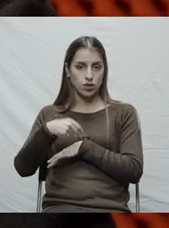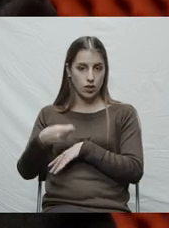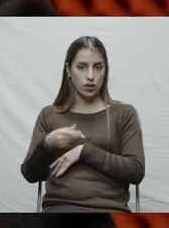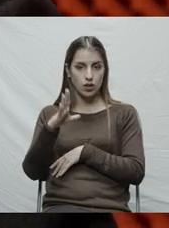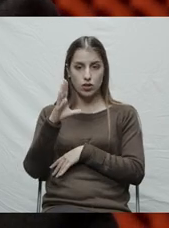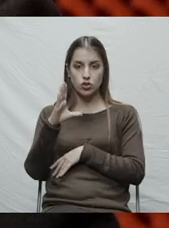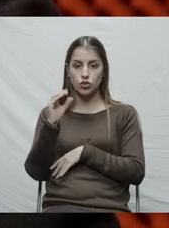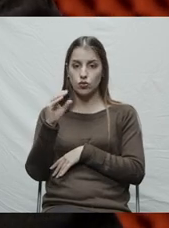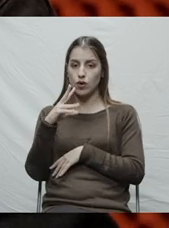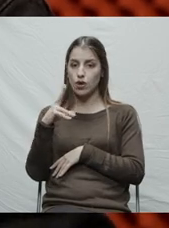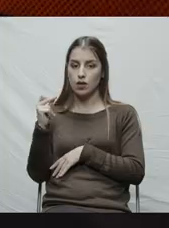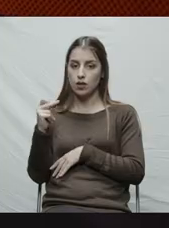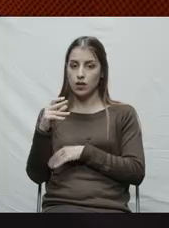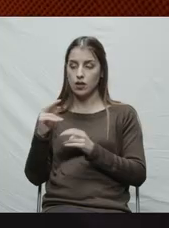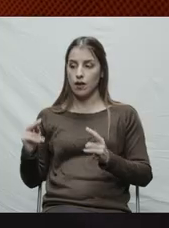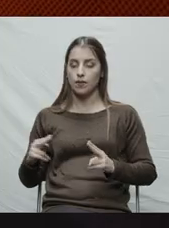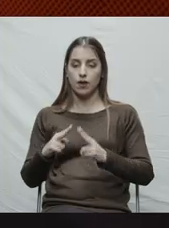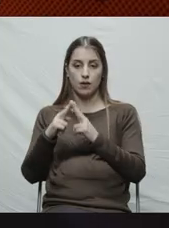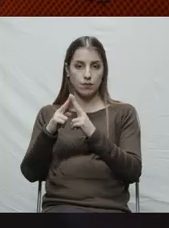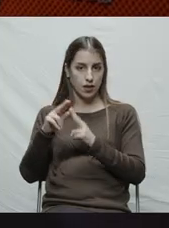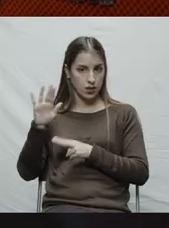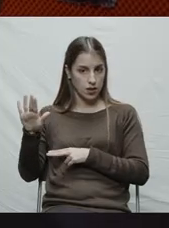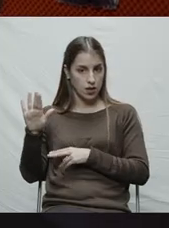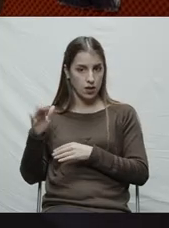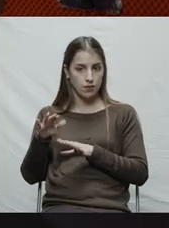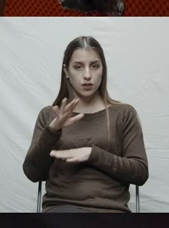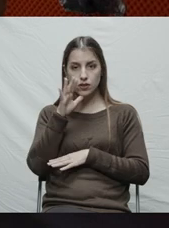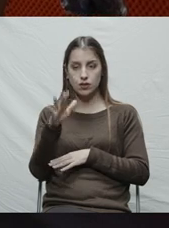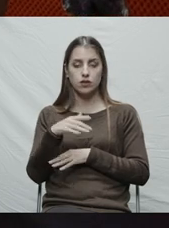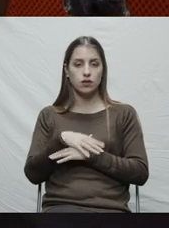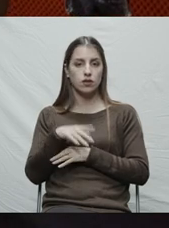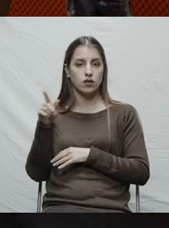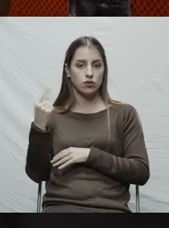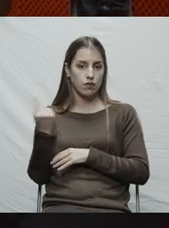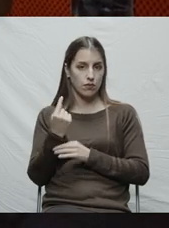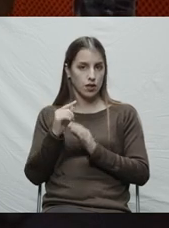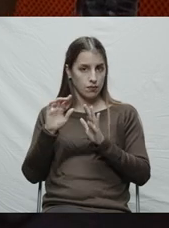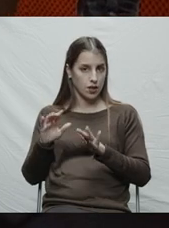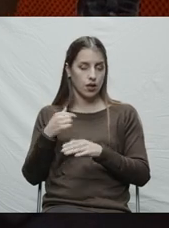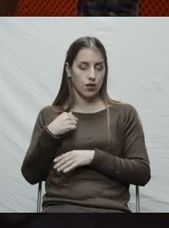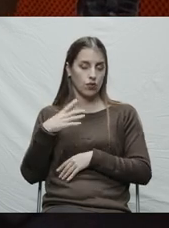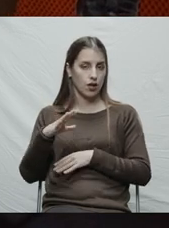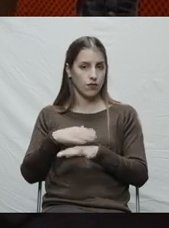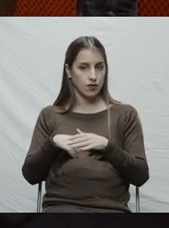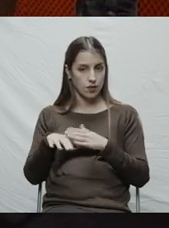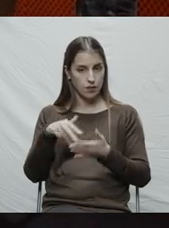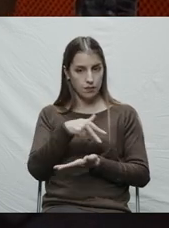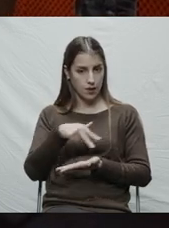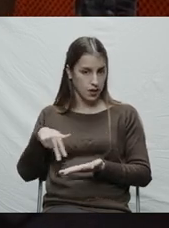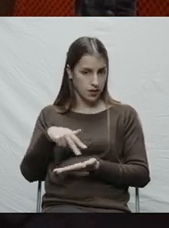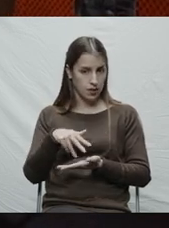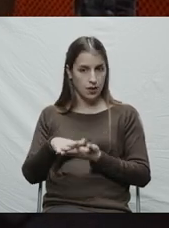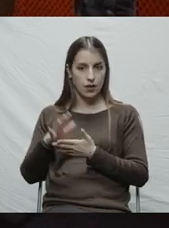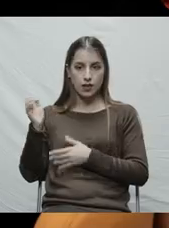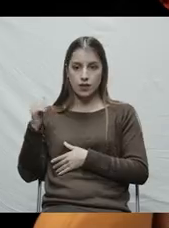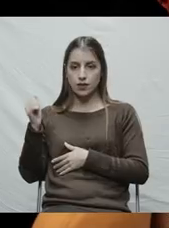Joana, apesar de estar em Paris, disse qualquer coisa como: pá, isto tem que parar, eu quero fazer uma pausa. Foi surgido da tua vontade, sim.